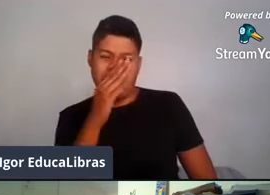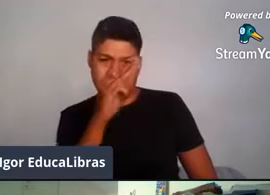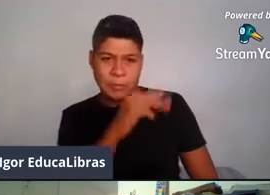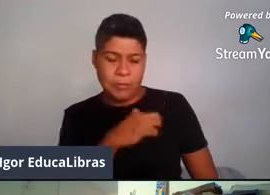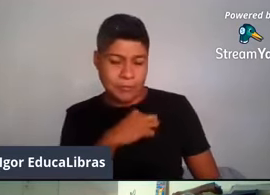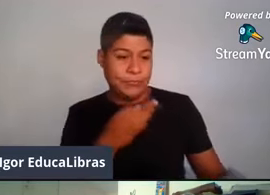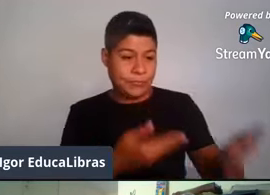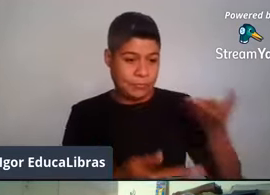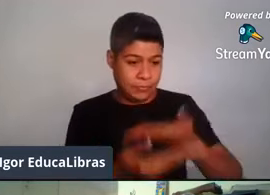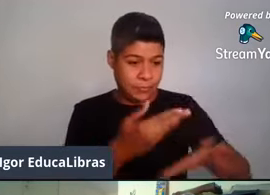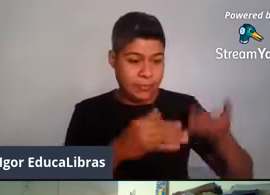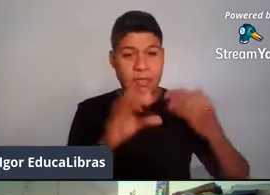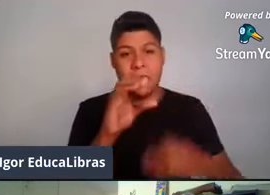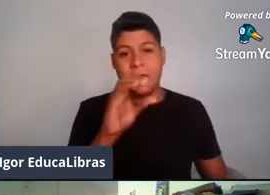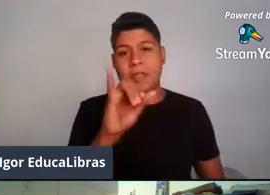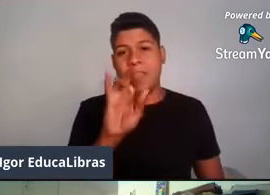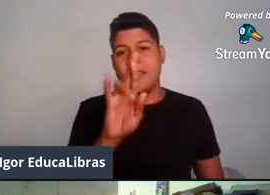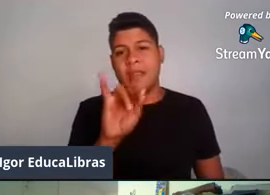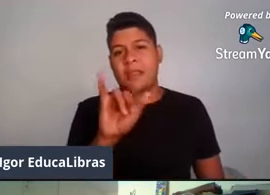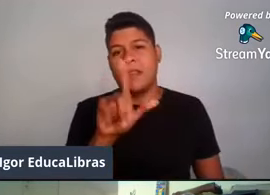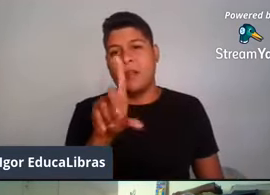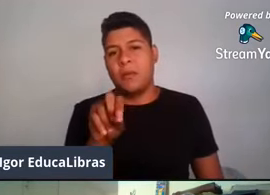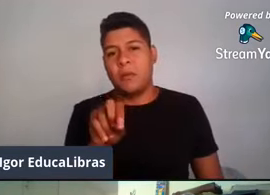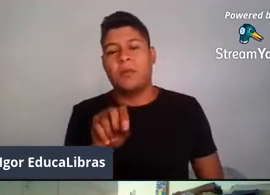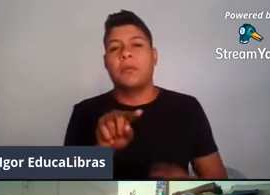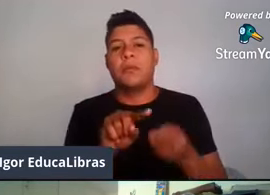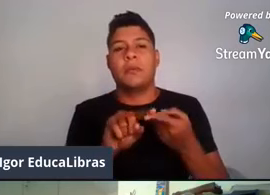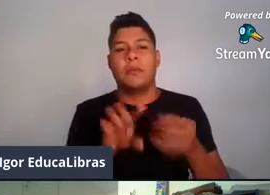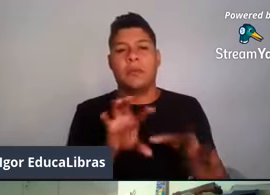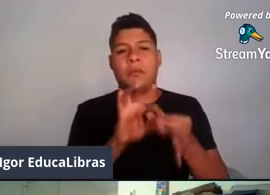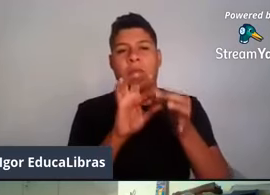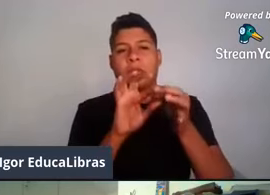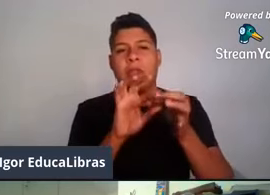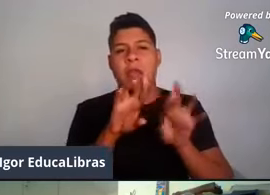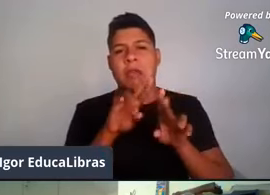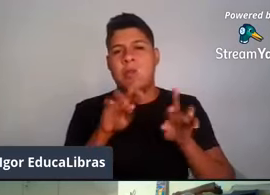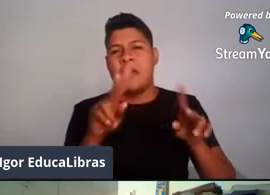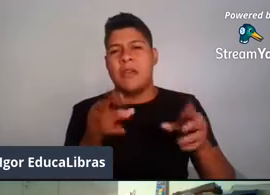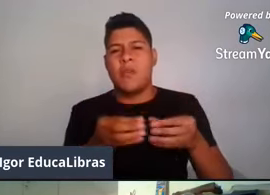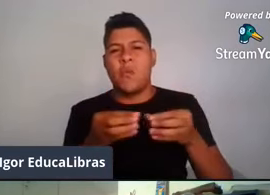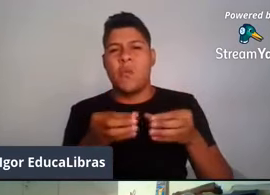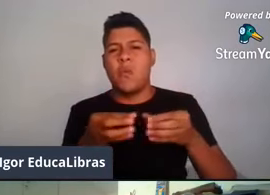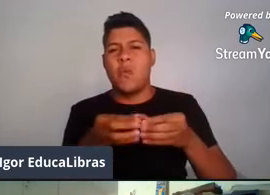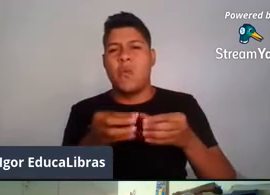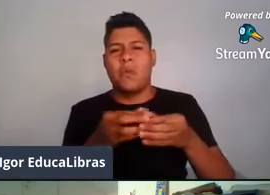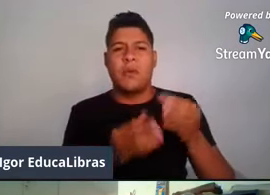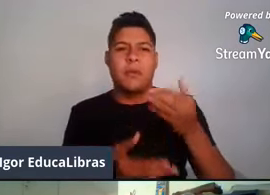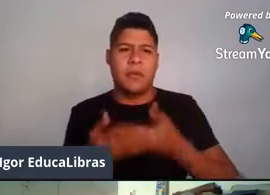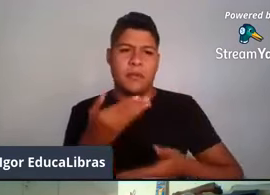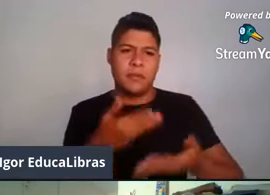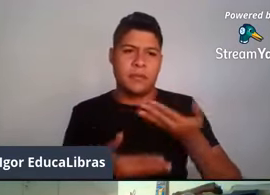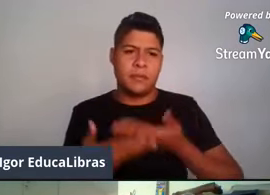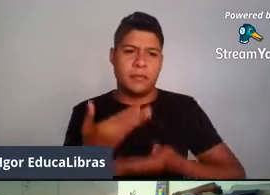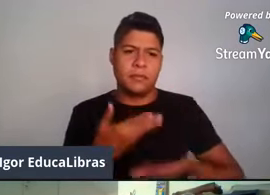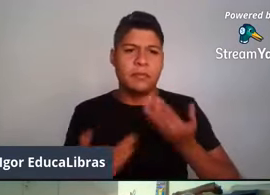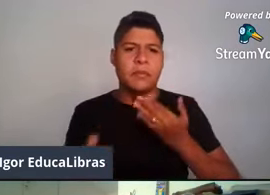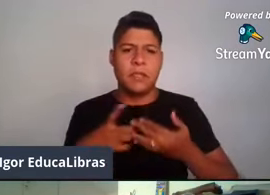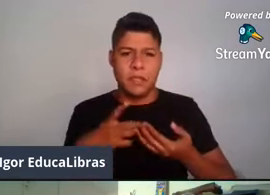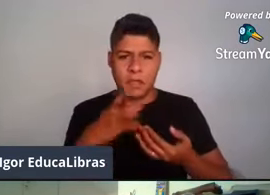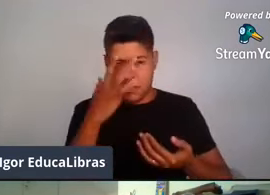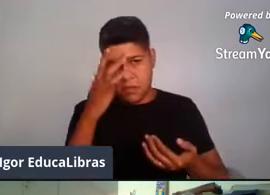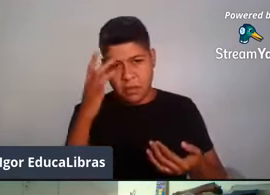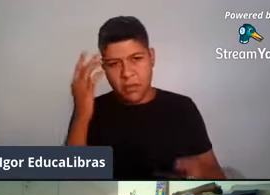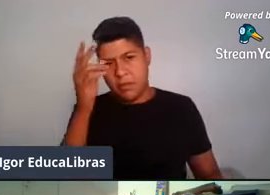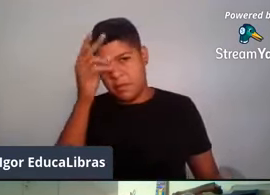do Cirilo, fui contemporâneo, sei lá, de uma turma toda aí, mas fora do pessoal que está na prefeitura aqui, que a gente